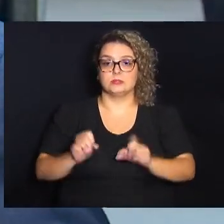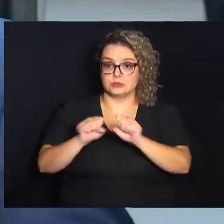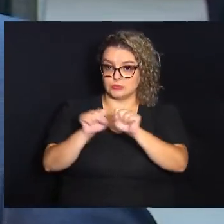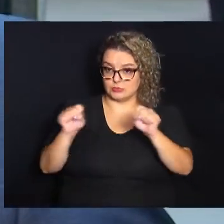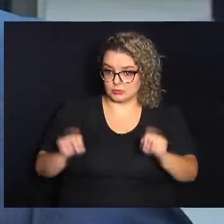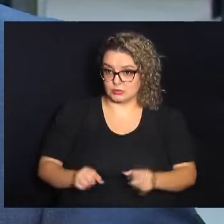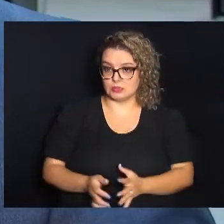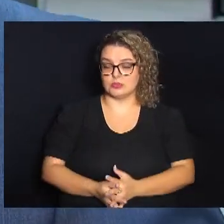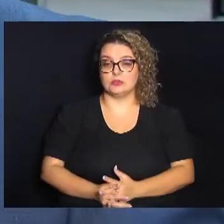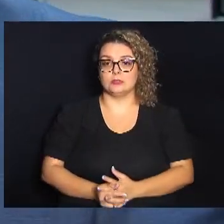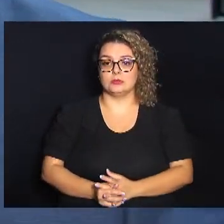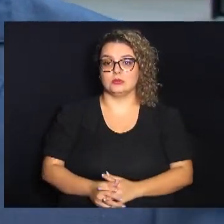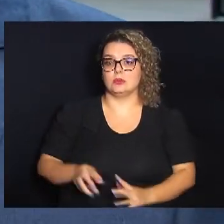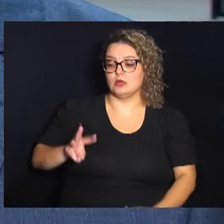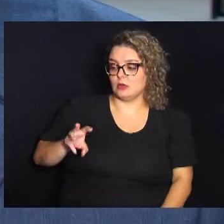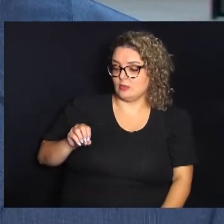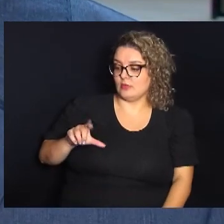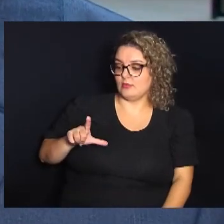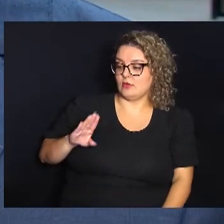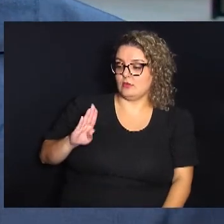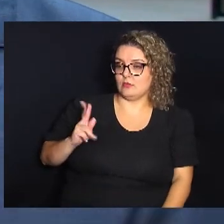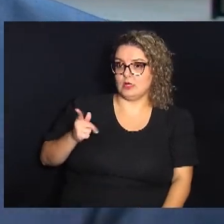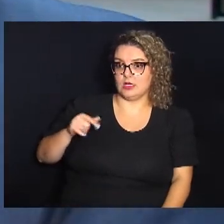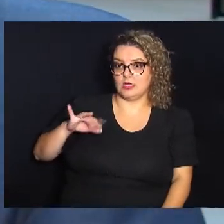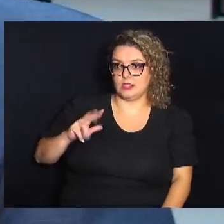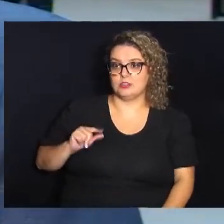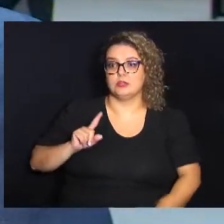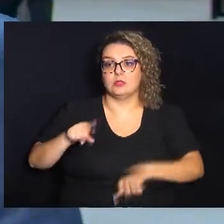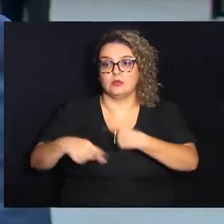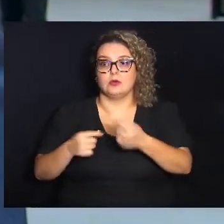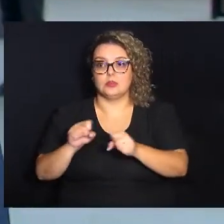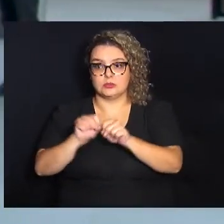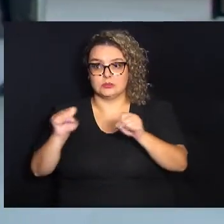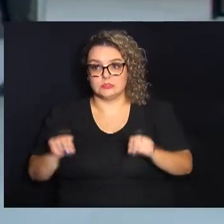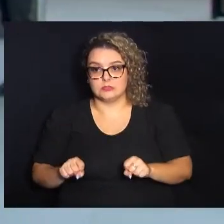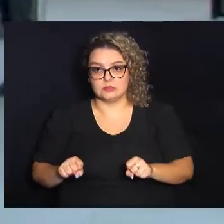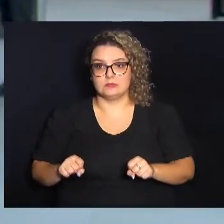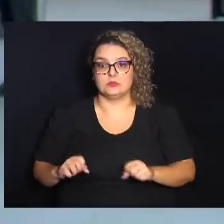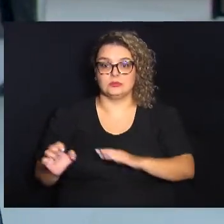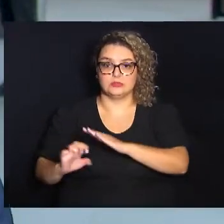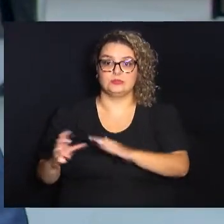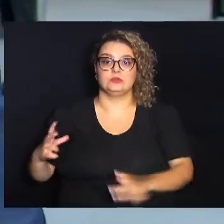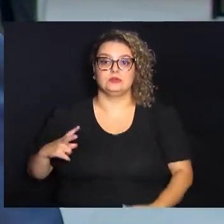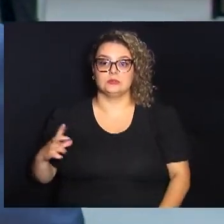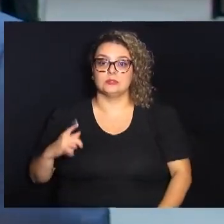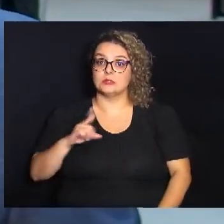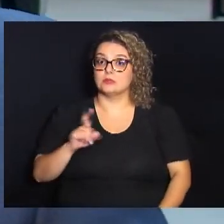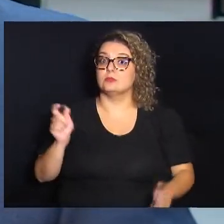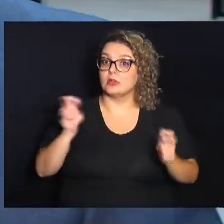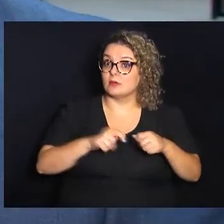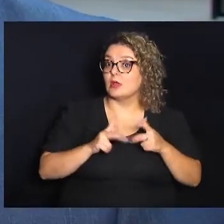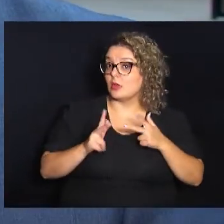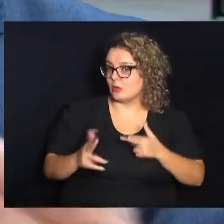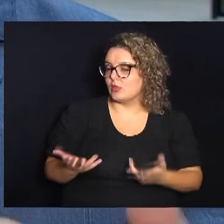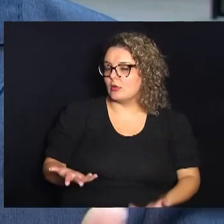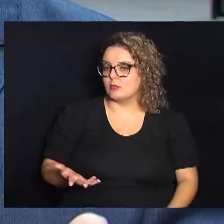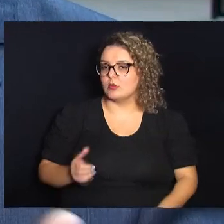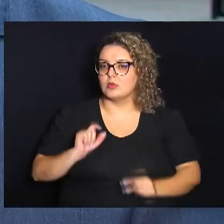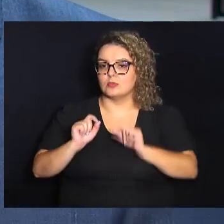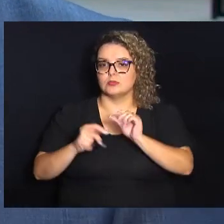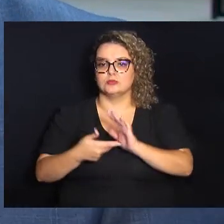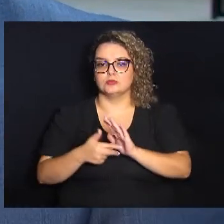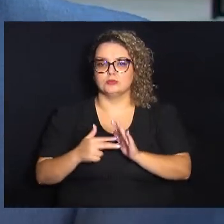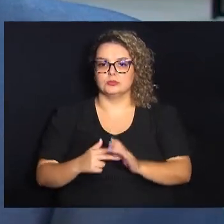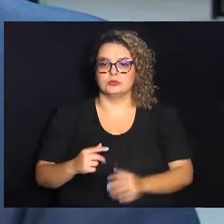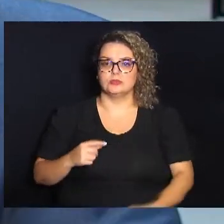do sistema Wolbachia, existe um outro sistema de empresa privada que não é tão eficaz quanto,